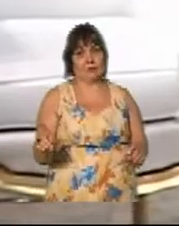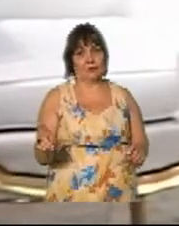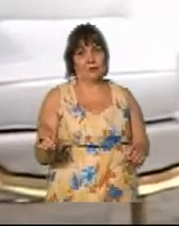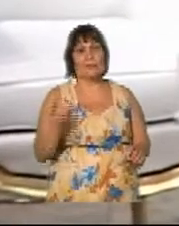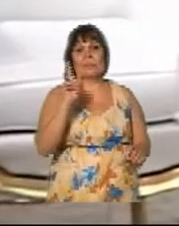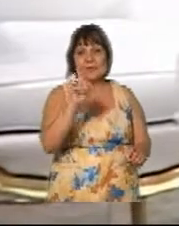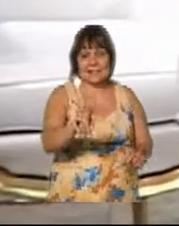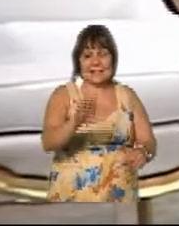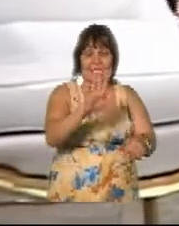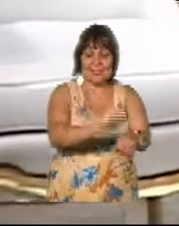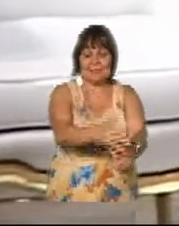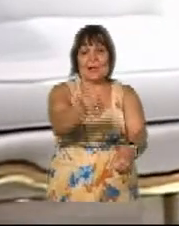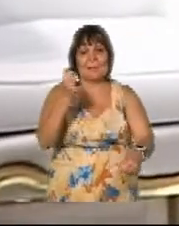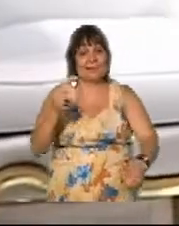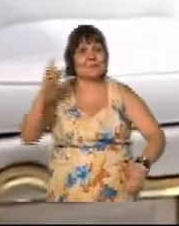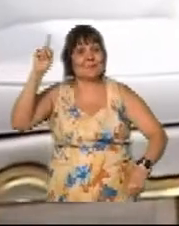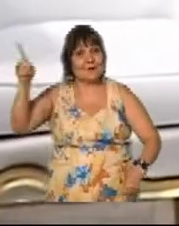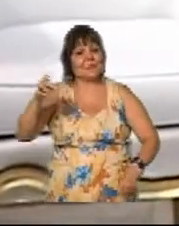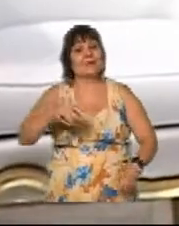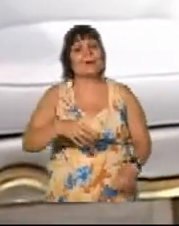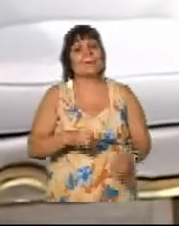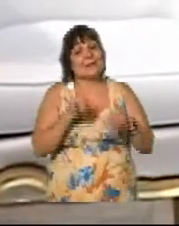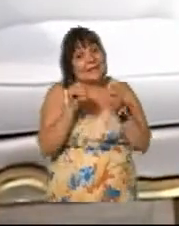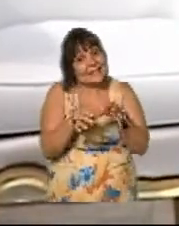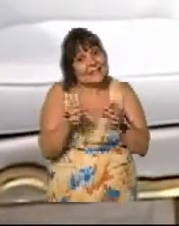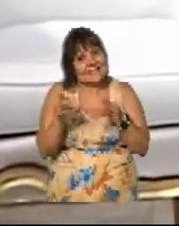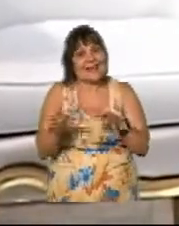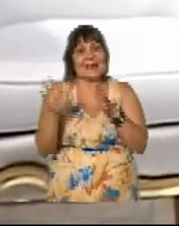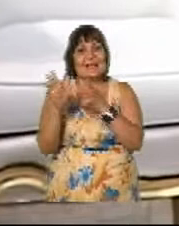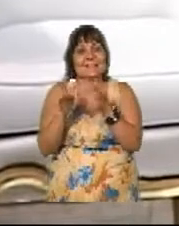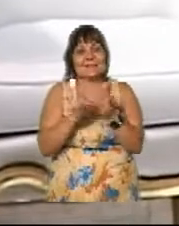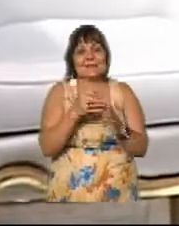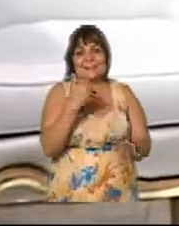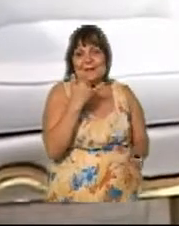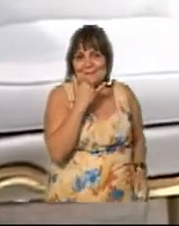meus ou os teus pecados, Deus não volta assim, eu te conheço.